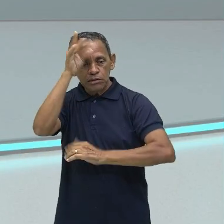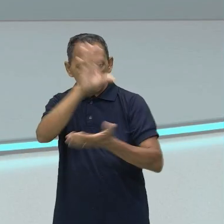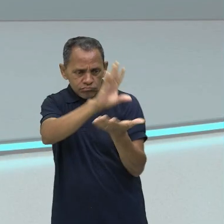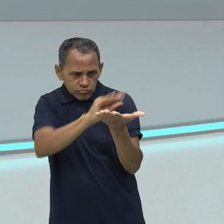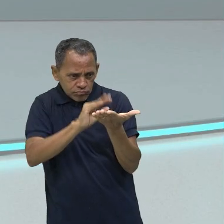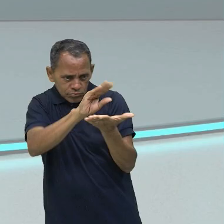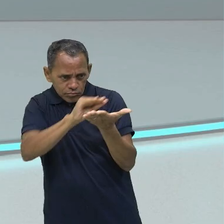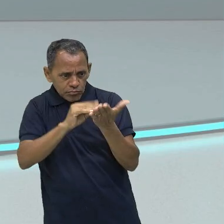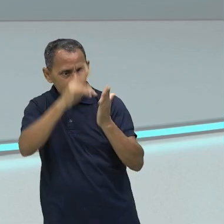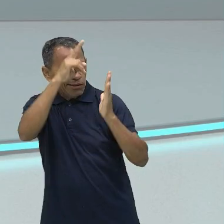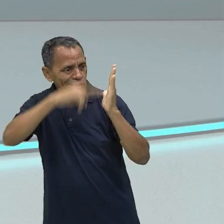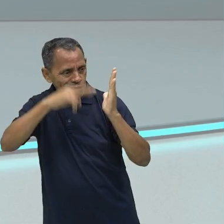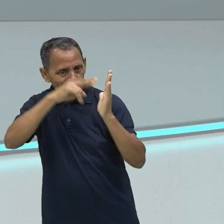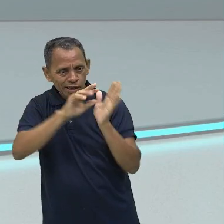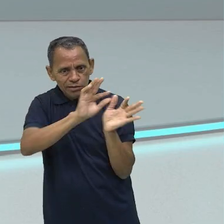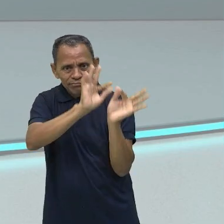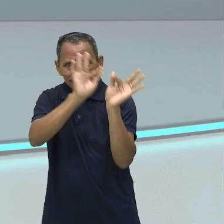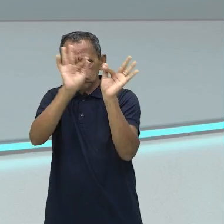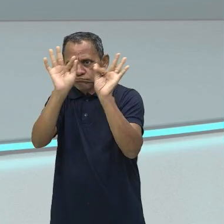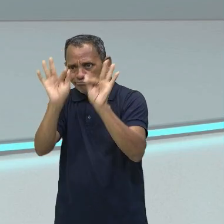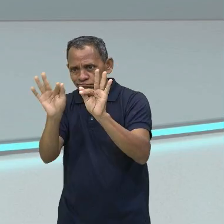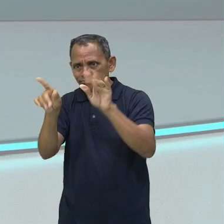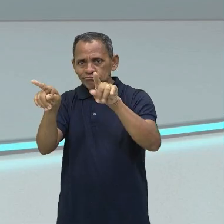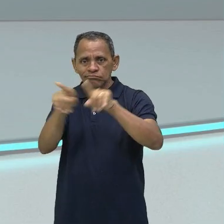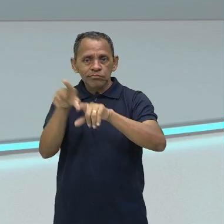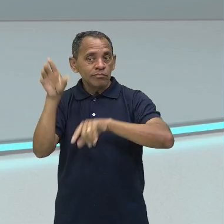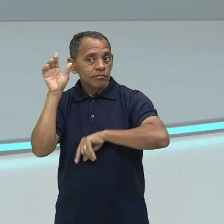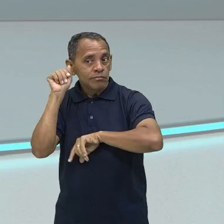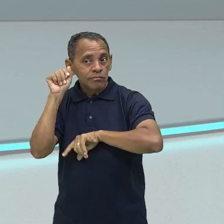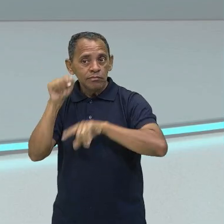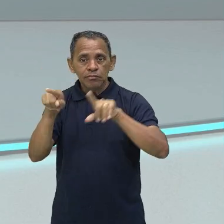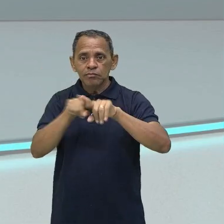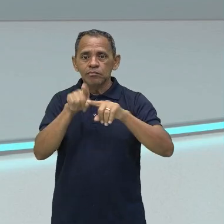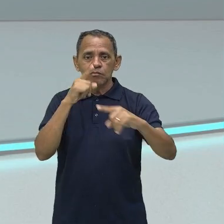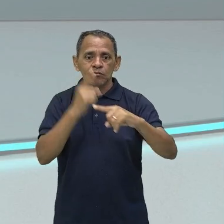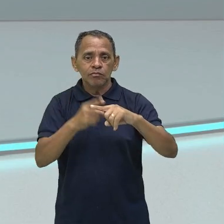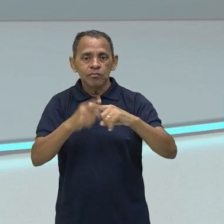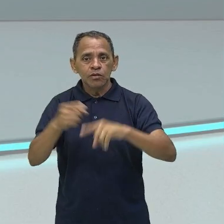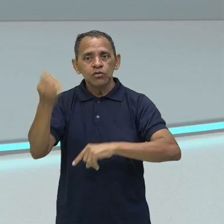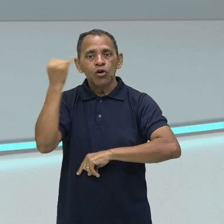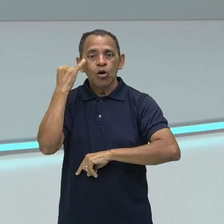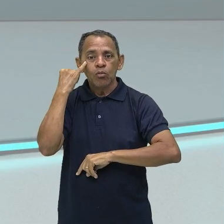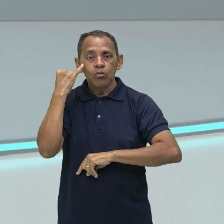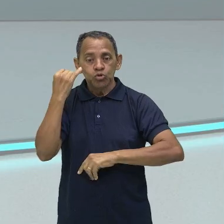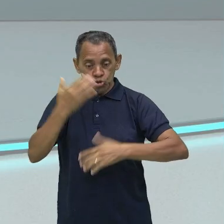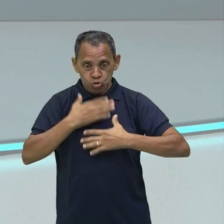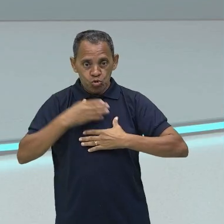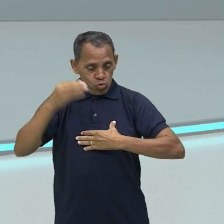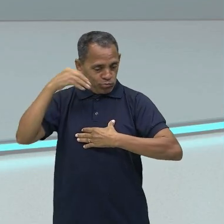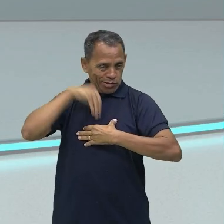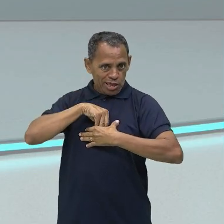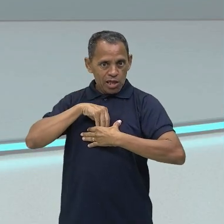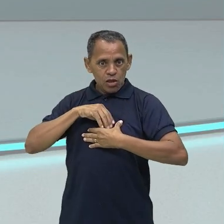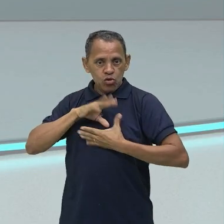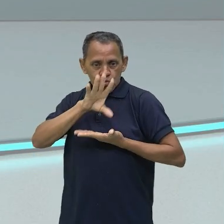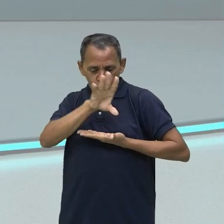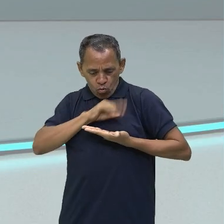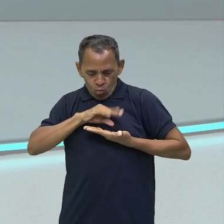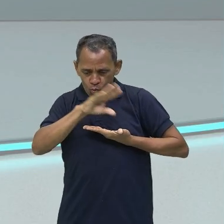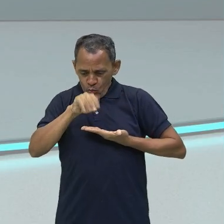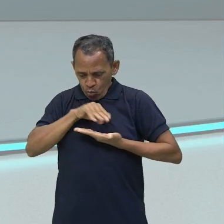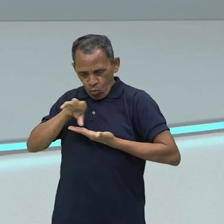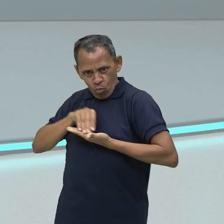lendo, assistindo, ouvindo, porque são informações que o nosso corpo ele vai guardando, vai ficando no